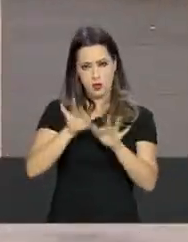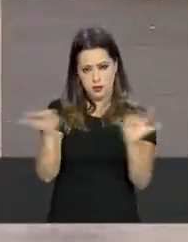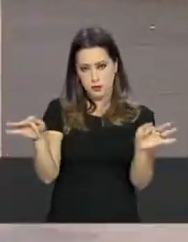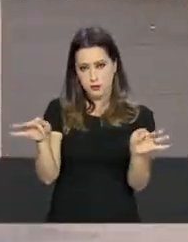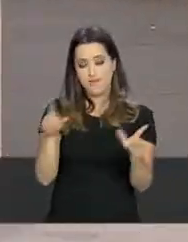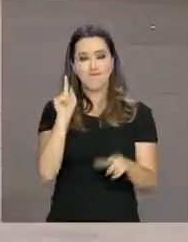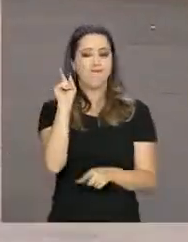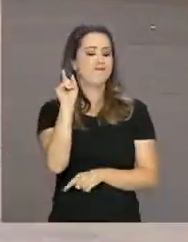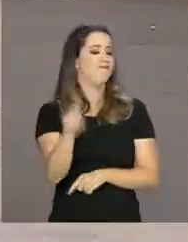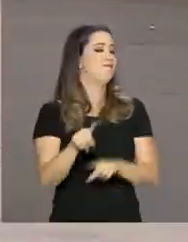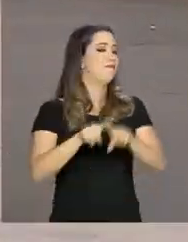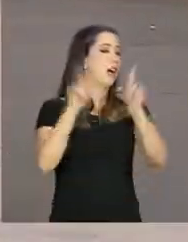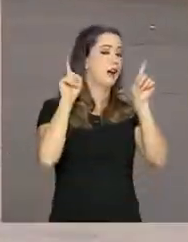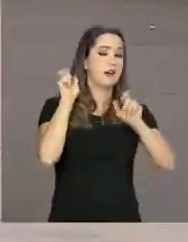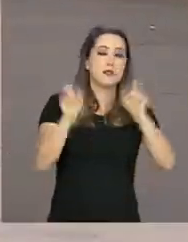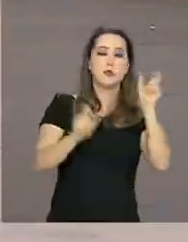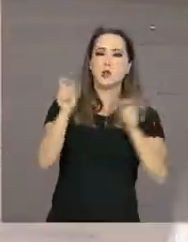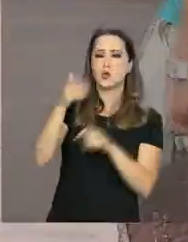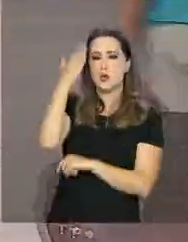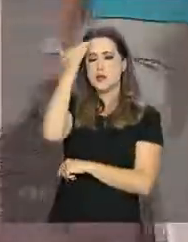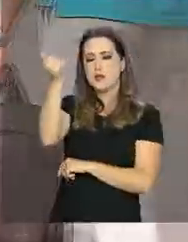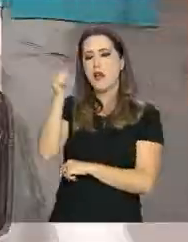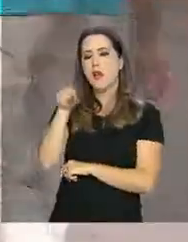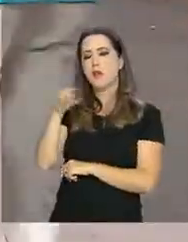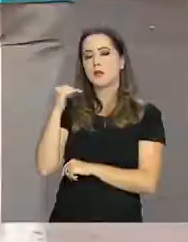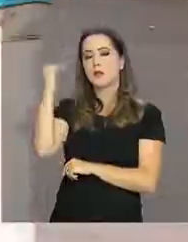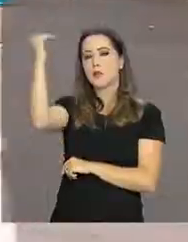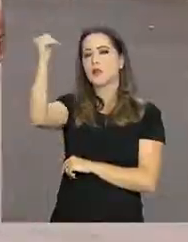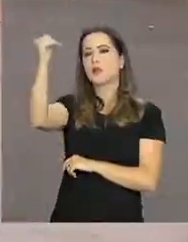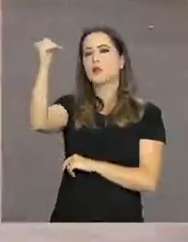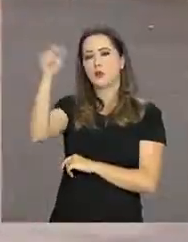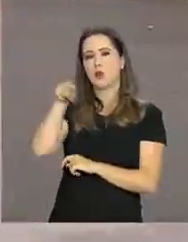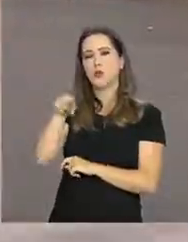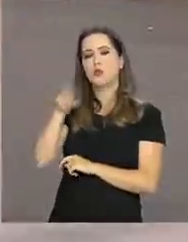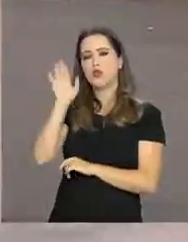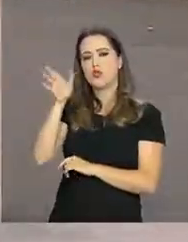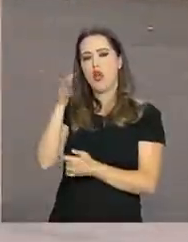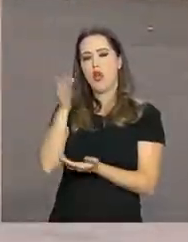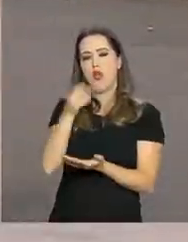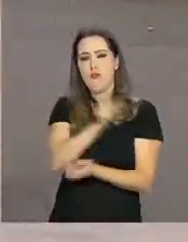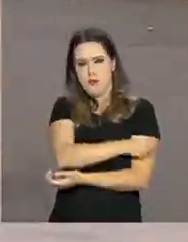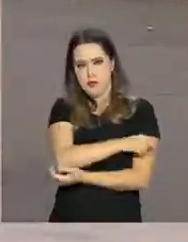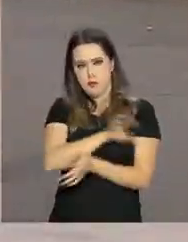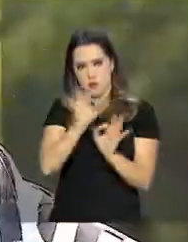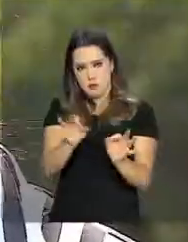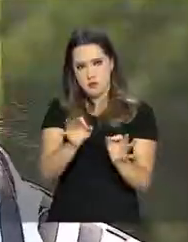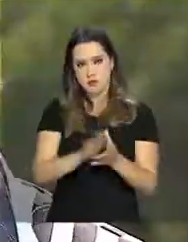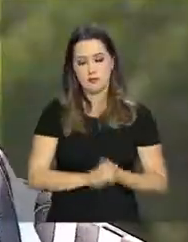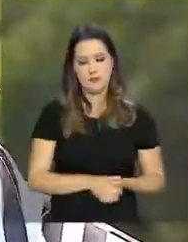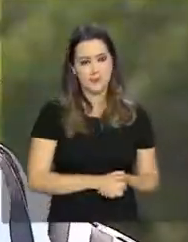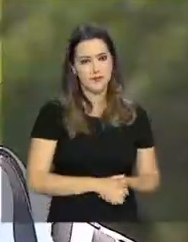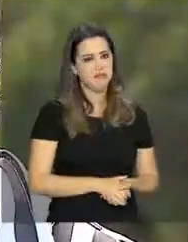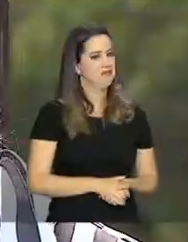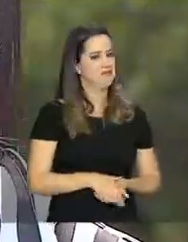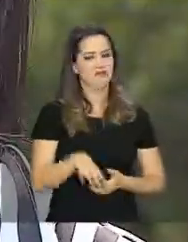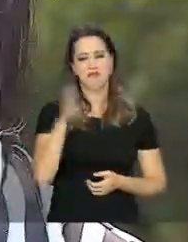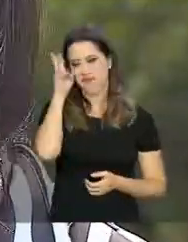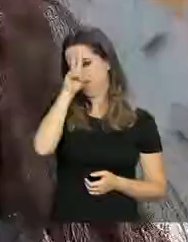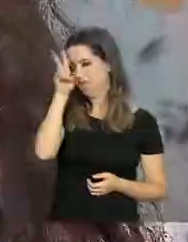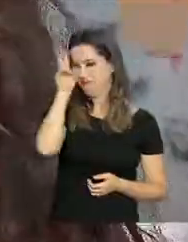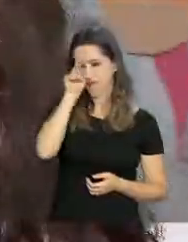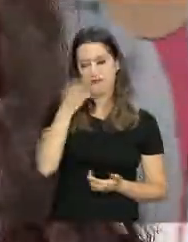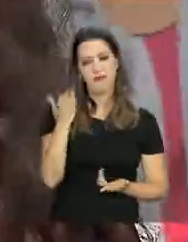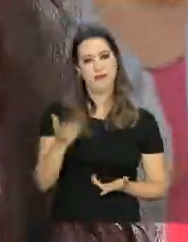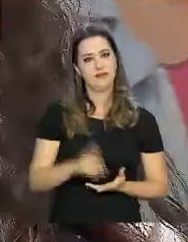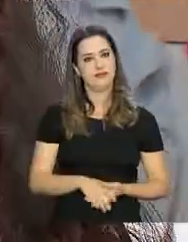né? Mas será que os brasileiros, especialmente os adultos, estão em dia com as vacinas? Não que eu me recorde.